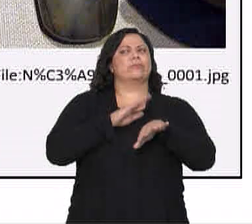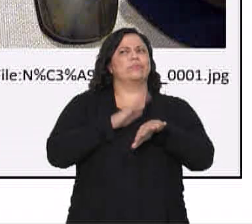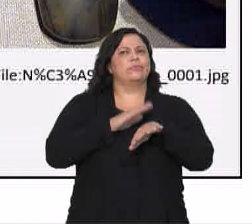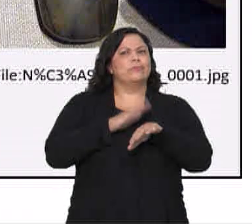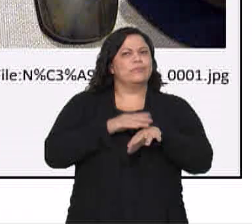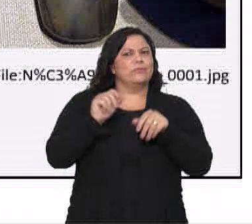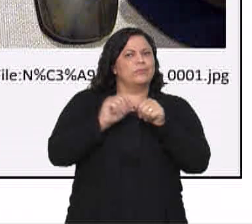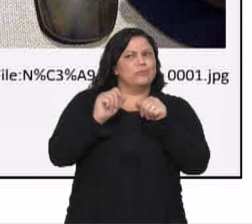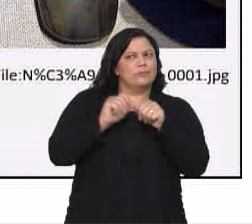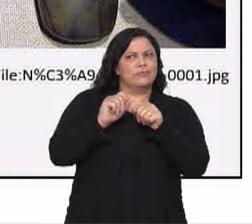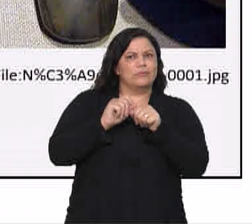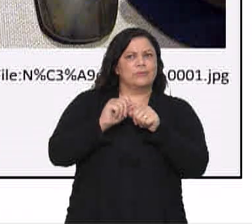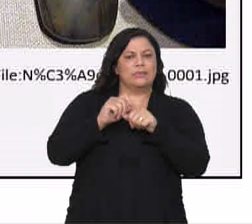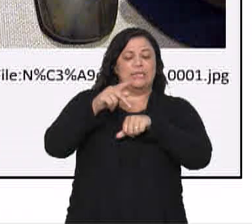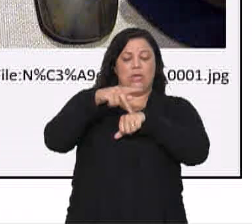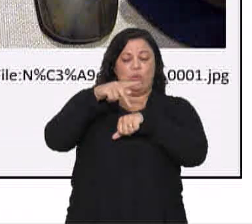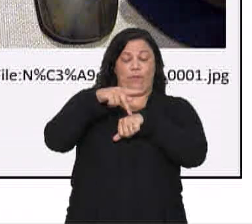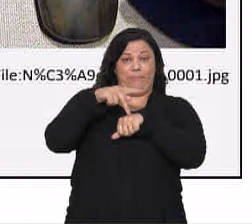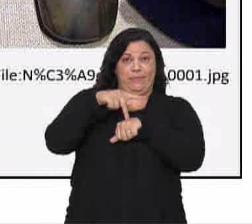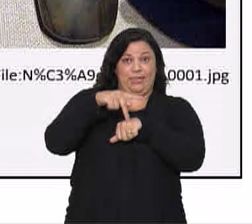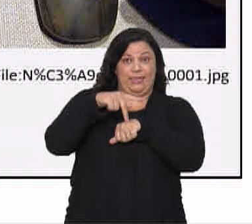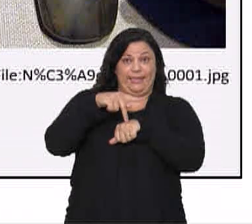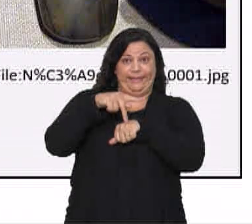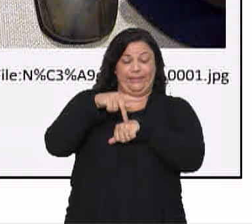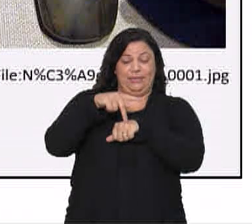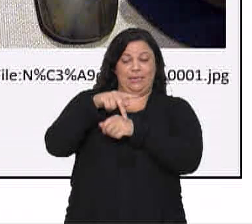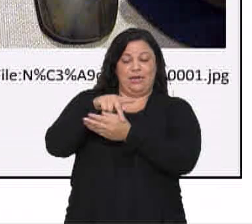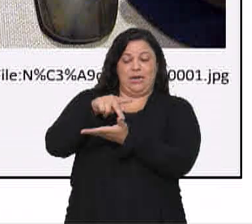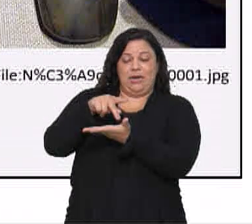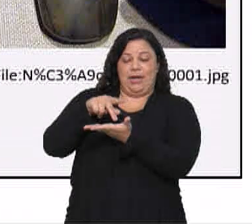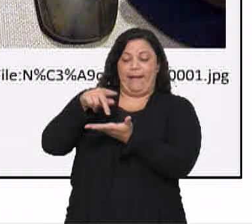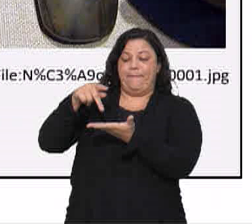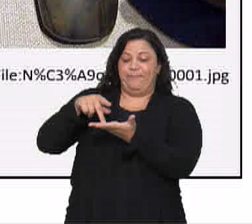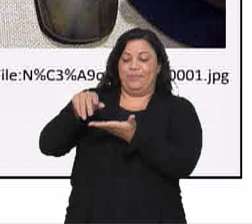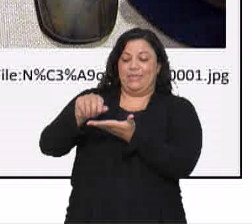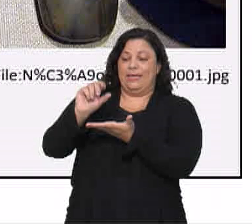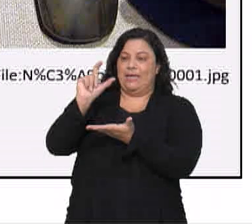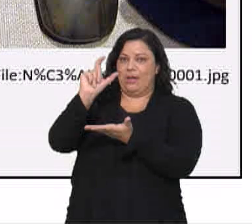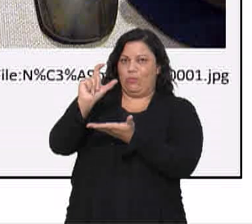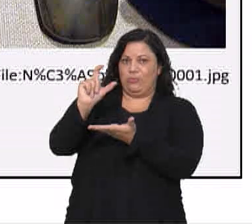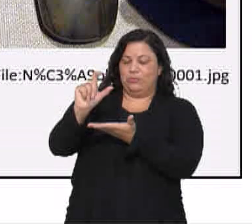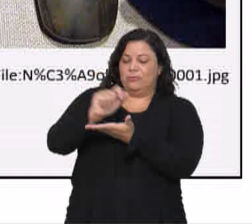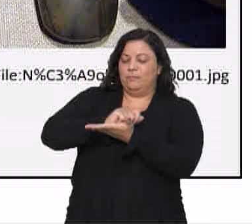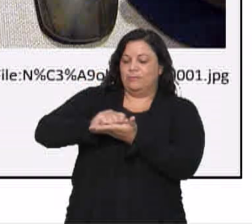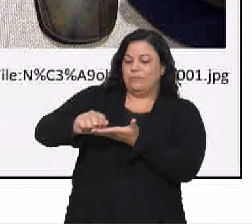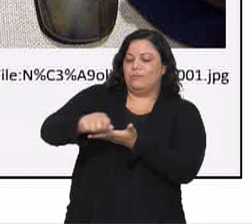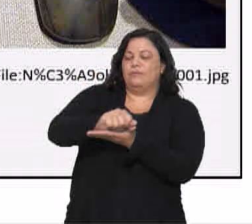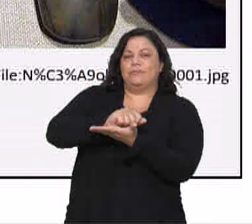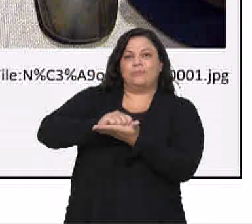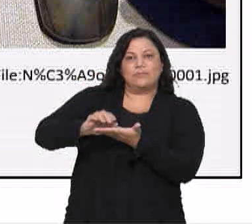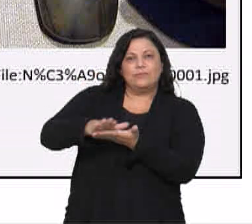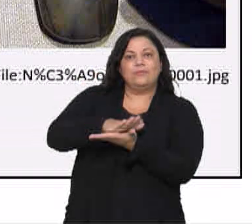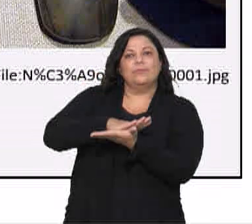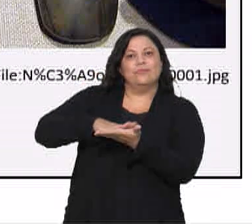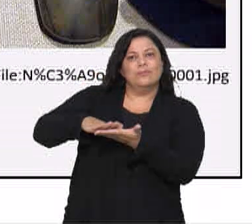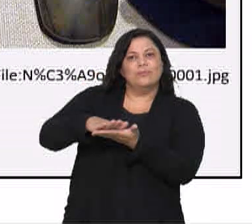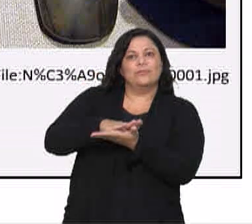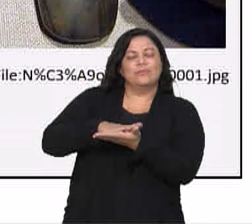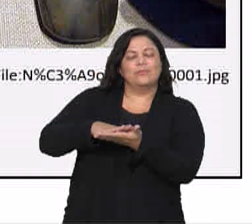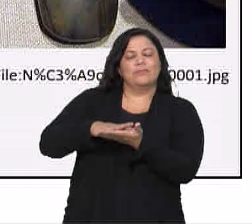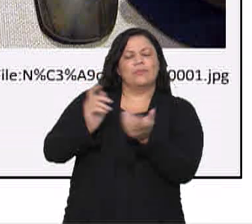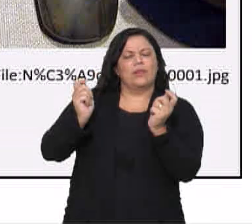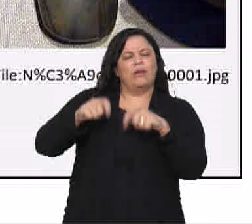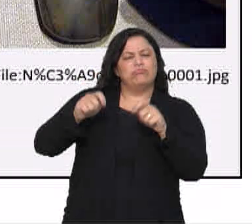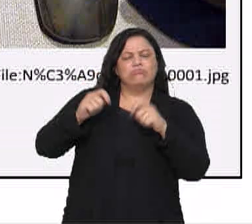pedra pequena na mão, esfregando uma pedra maior para afiar e modelar da maneira que ele gostaria. Então, isso aqui,